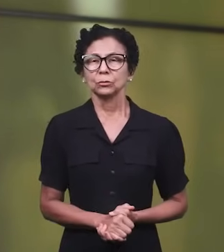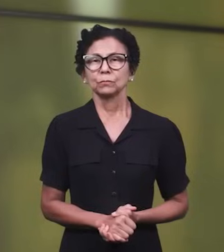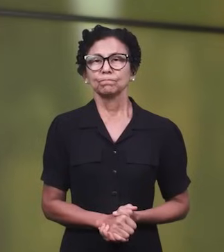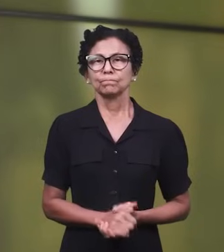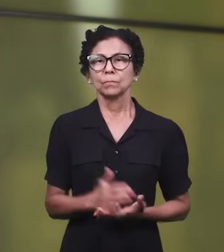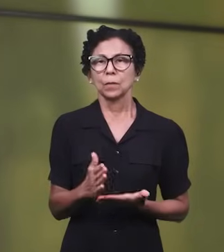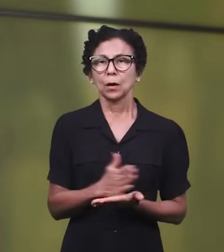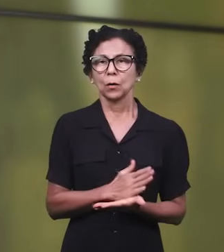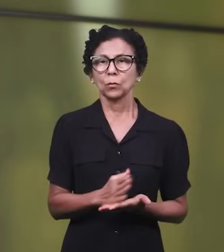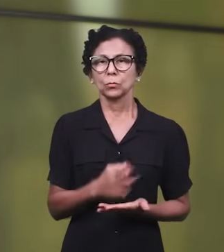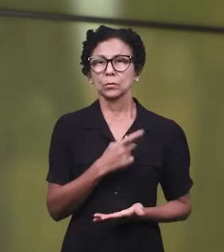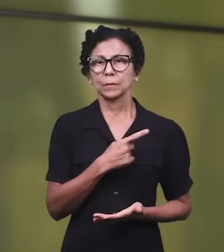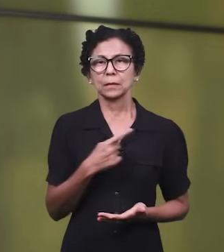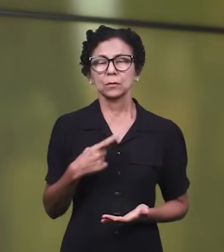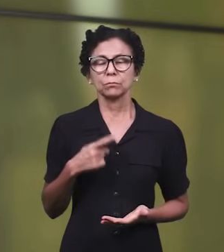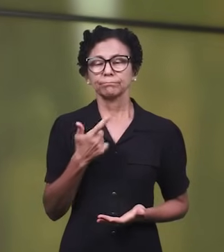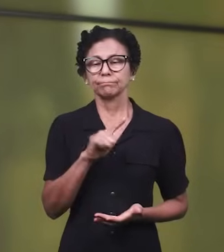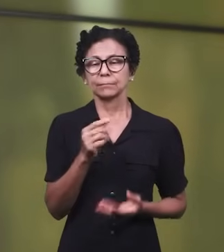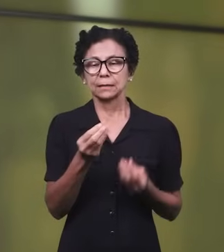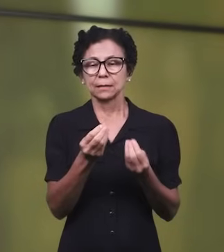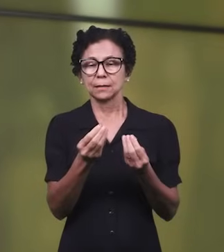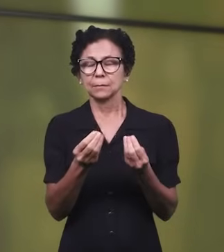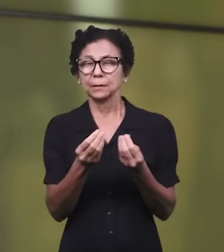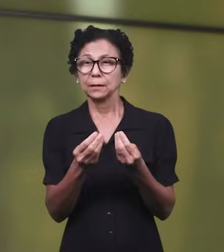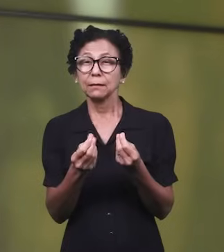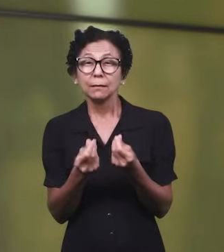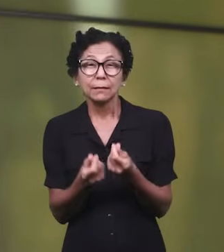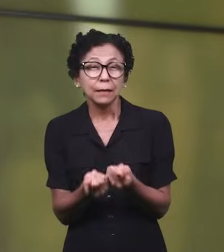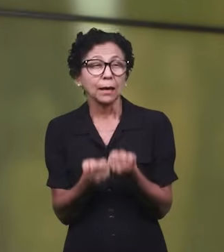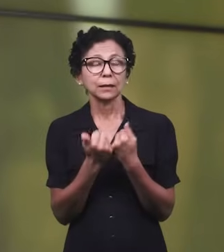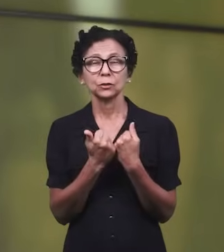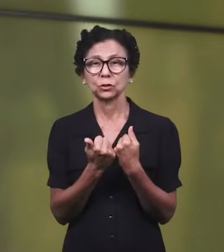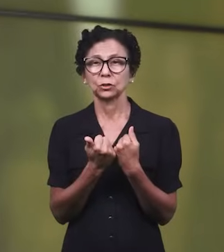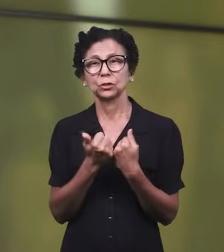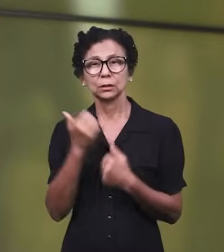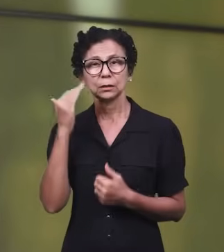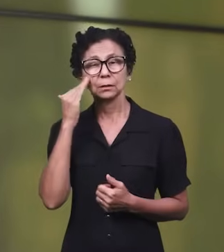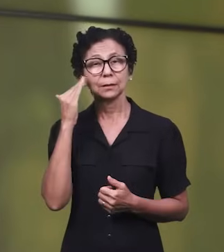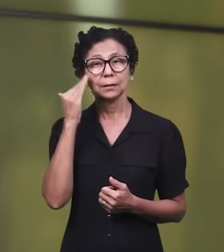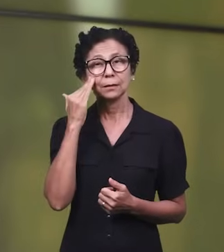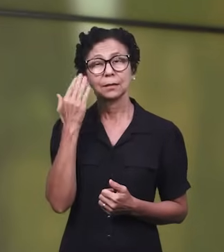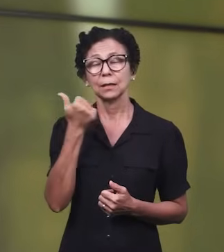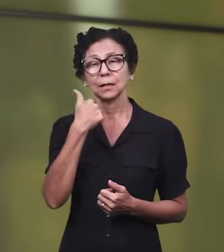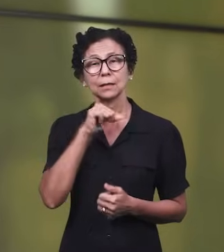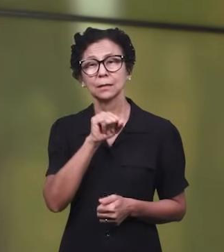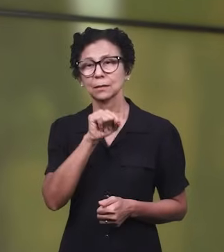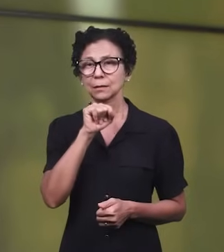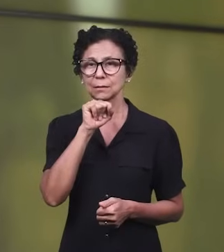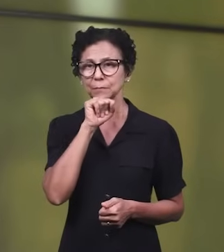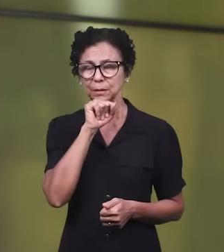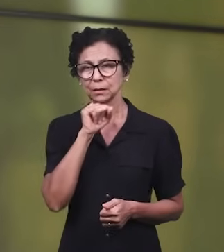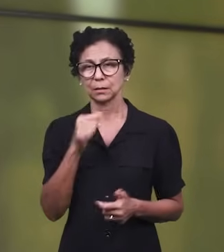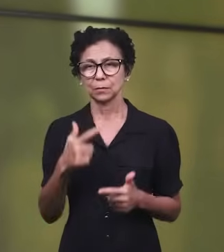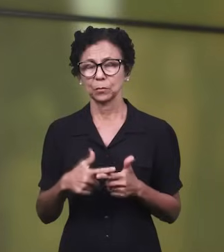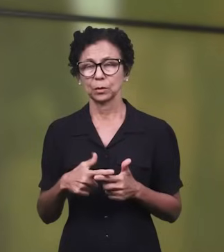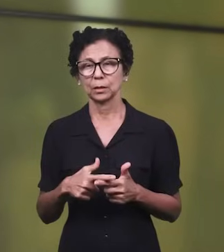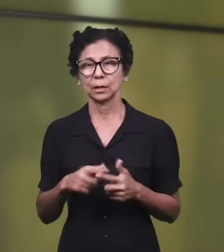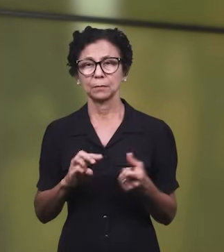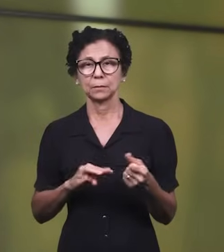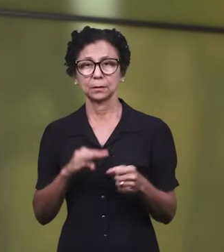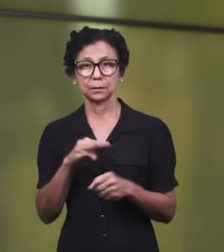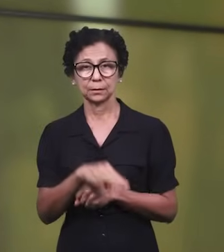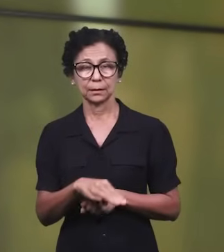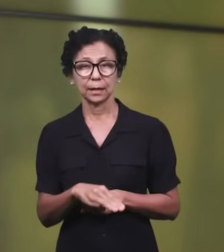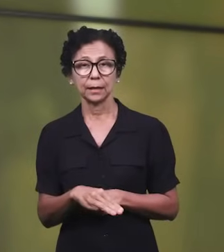mães, até para que o ministério e as igrejas possam ser uma base, porque a igreja, a escola